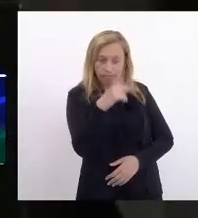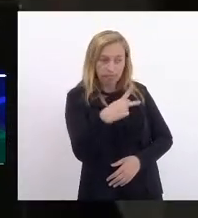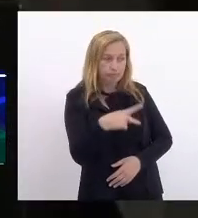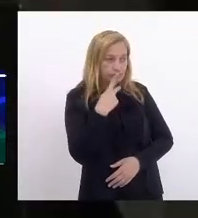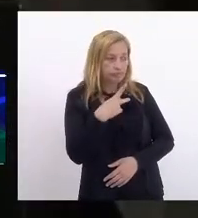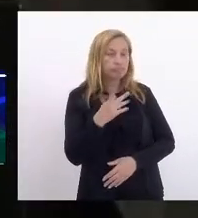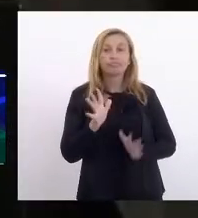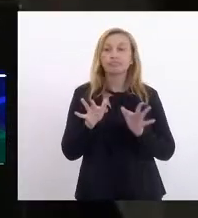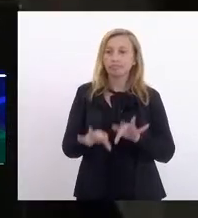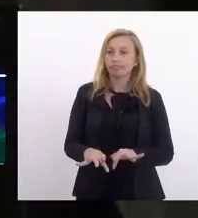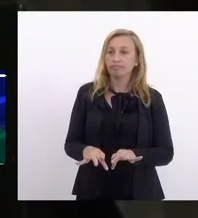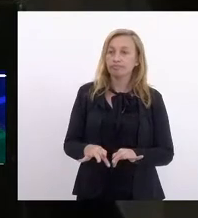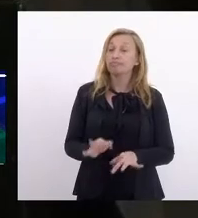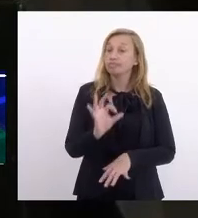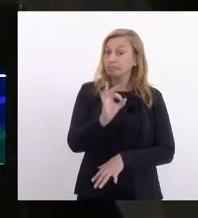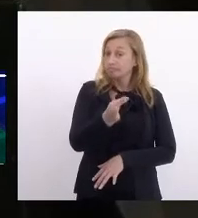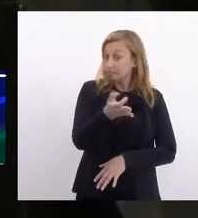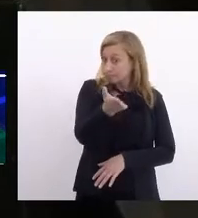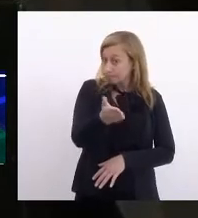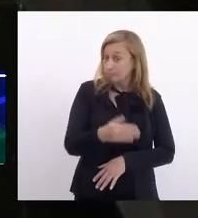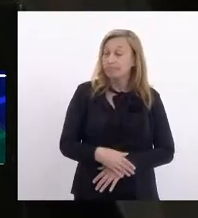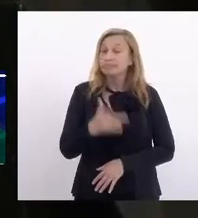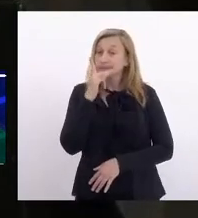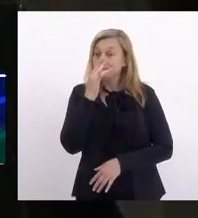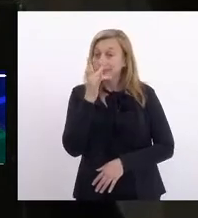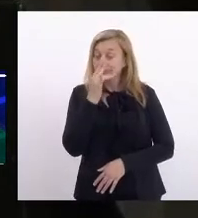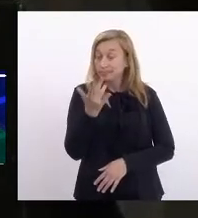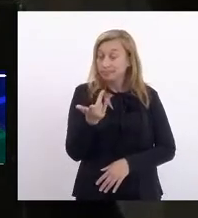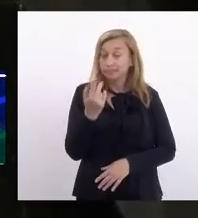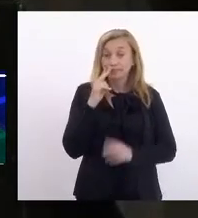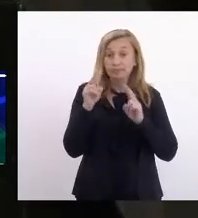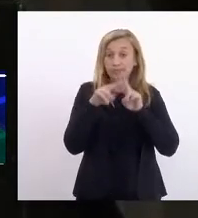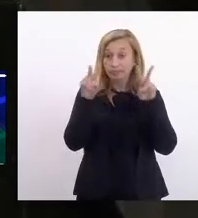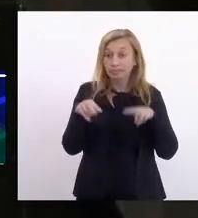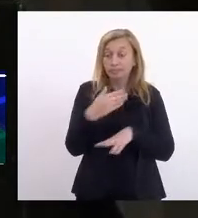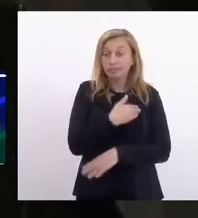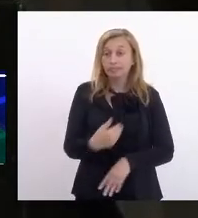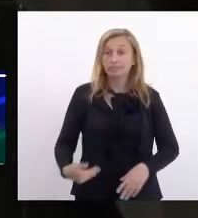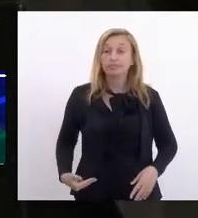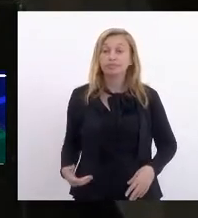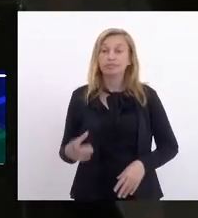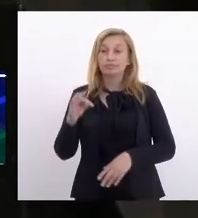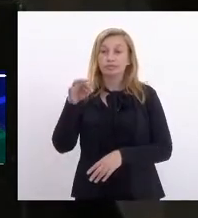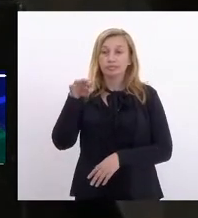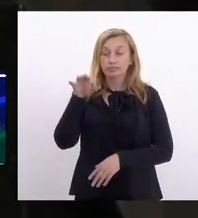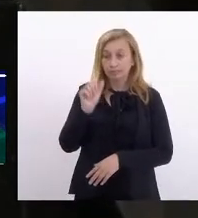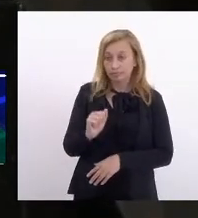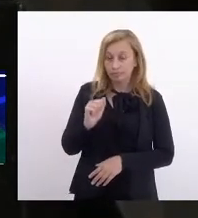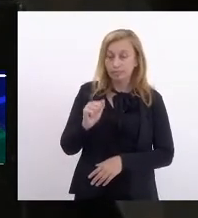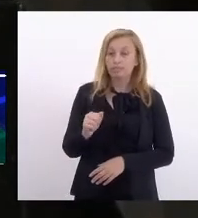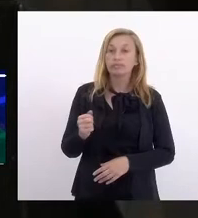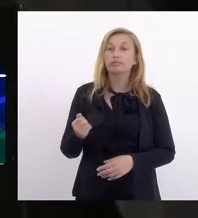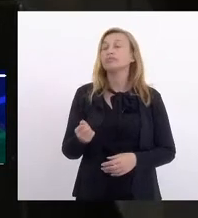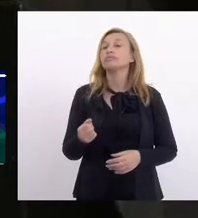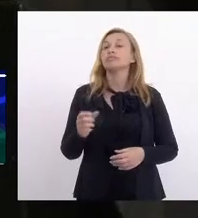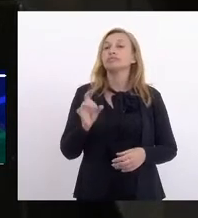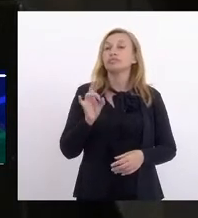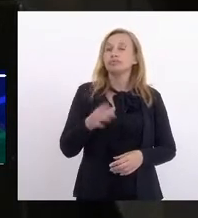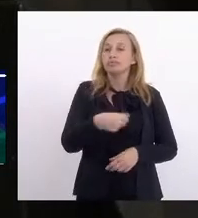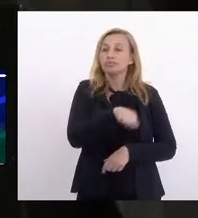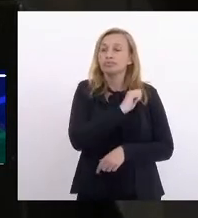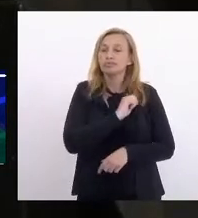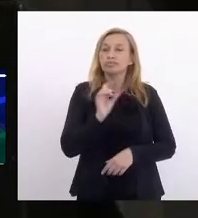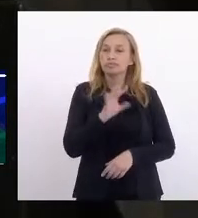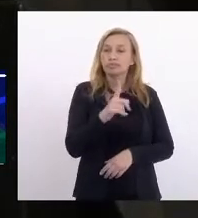Excelência, já vou concluir exatamente isso. Parece que, do ponto de vista do governo Castro, o regime de recuperação fiscal só existe